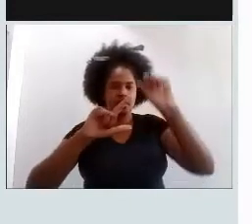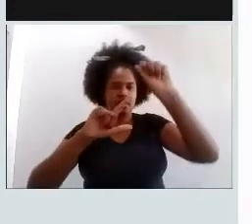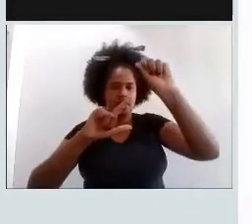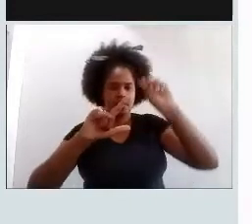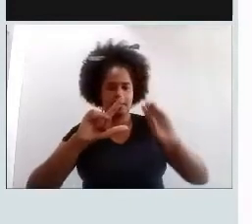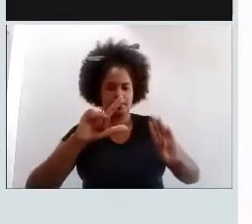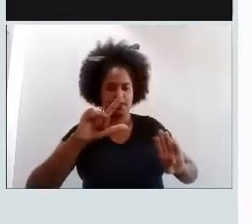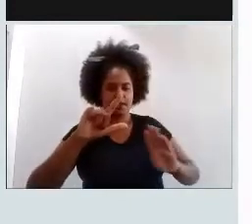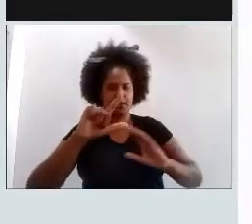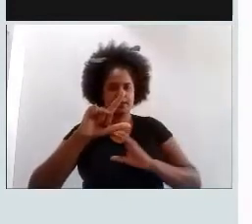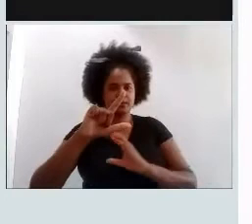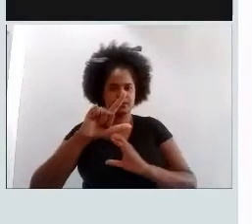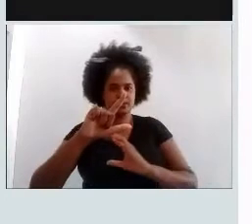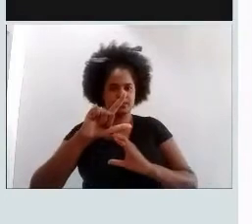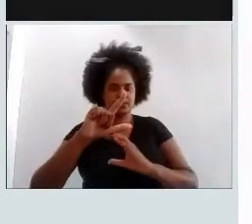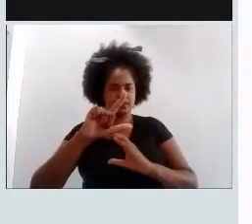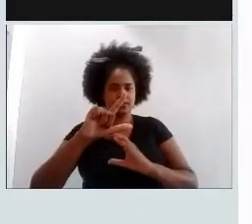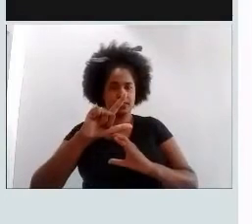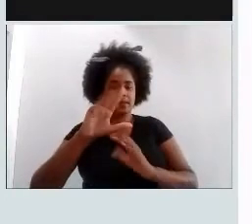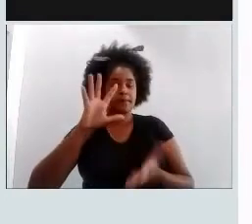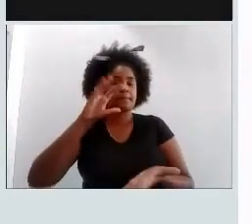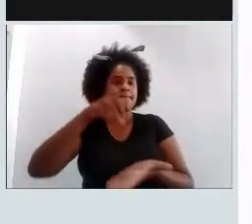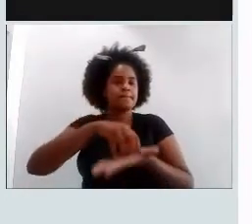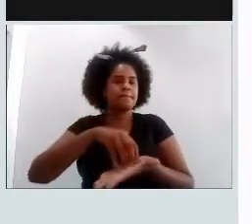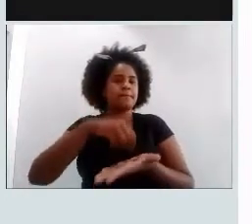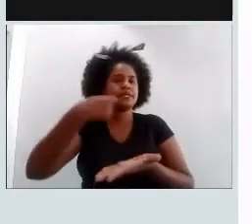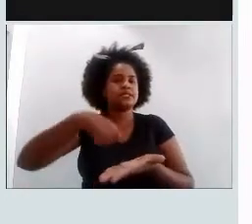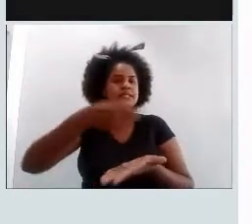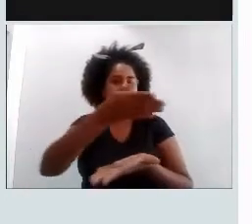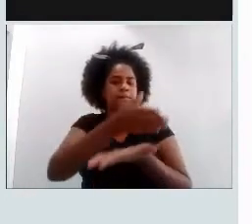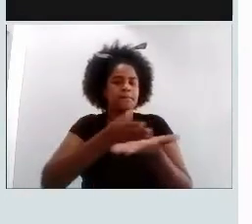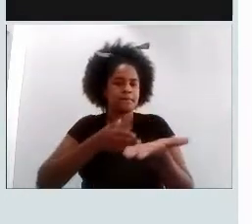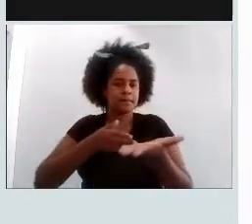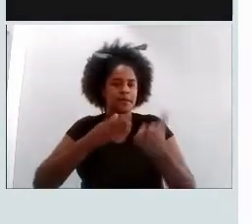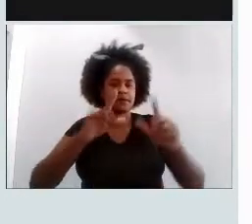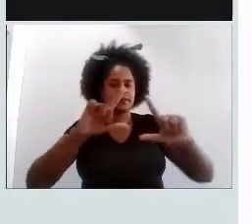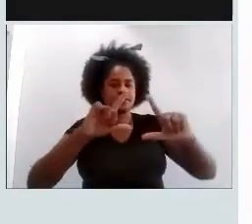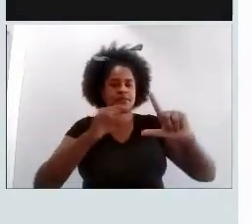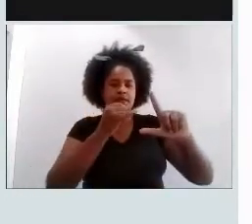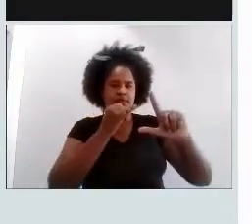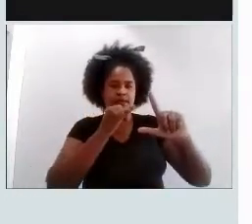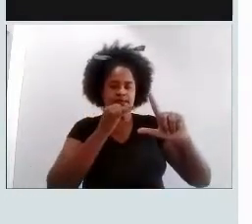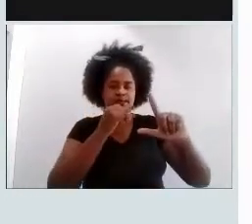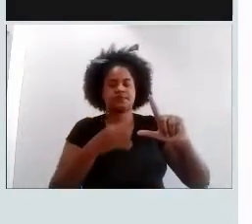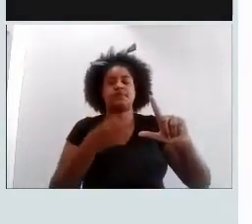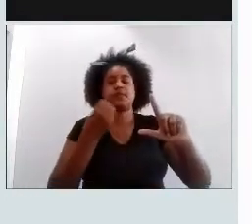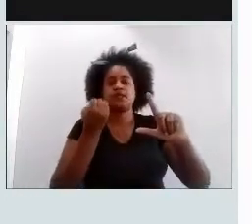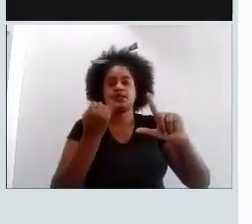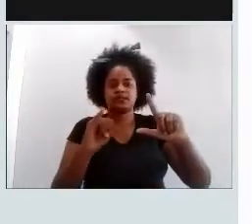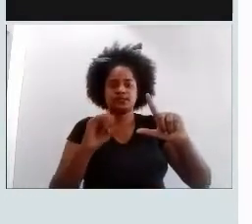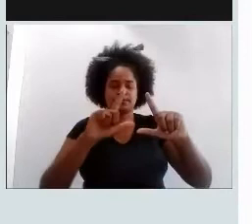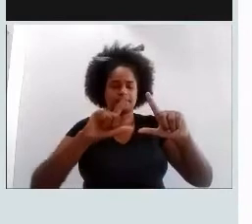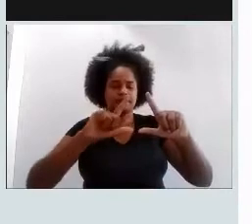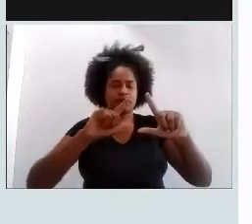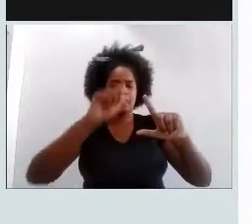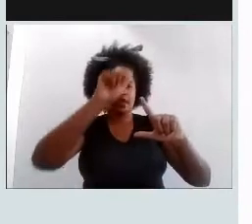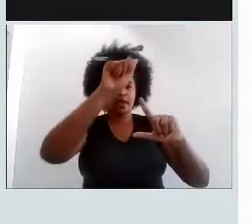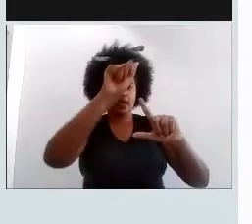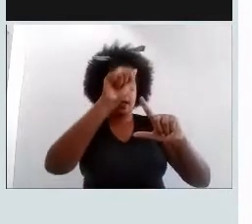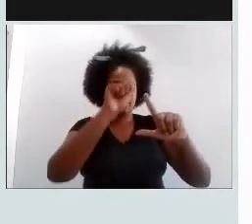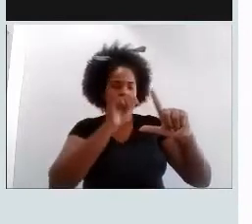estar no meio é o B, ou B. A, C, B, o ângulo vai ser o C, que é o que vai estar no meio,